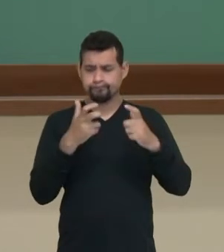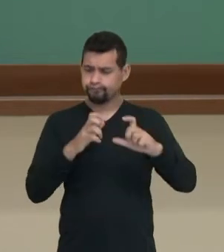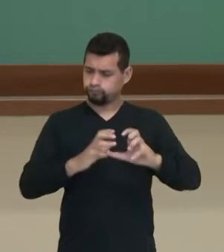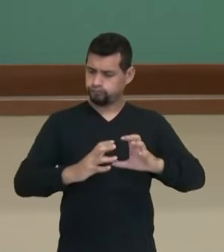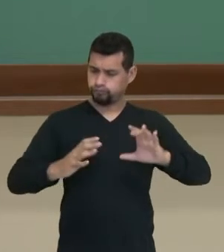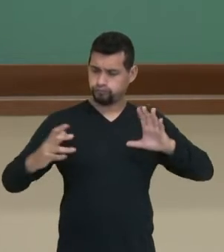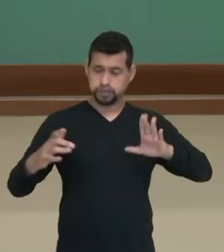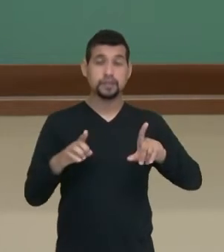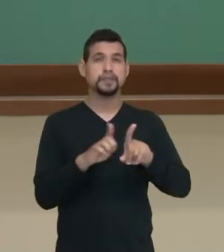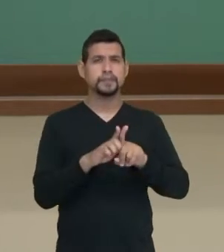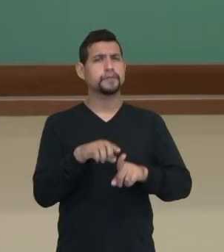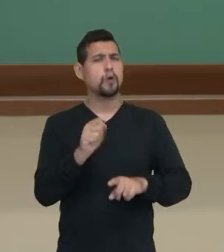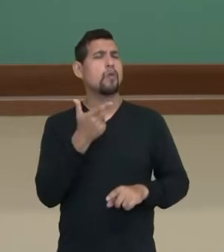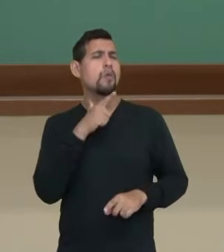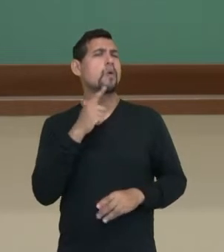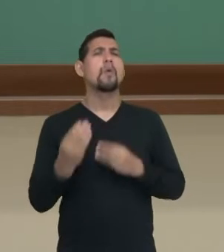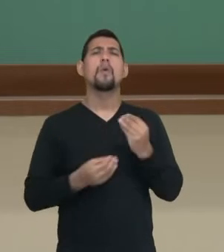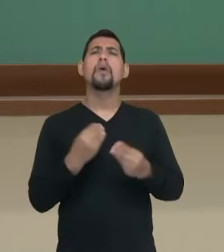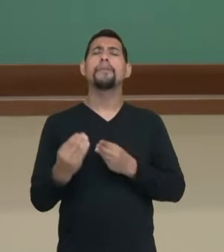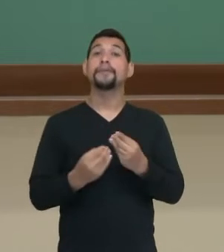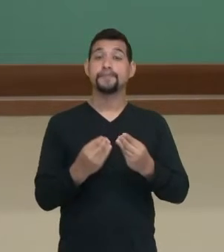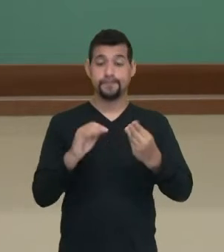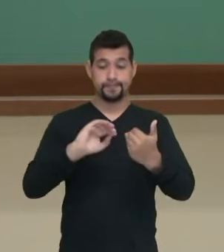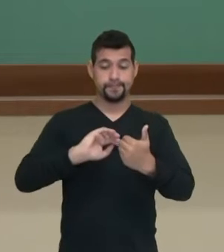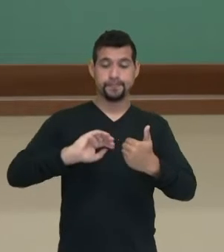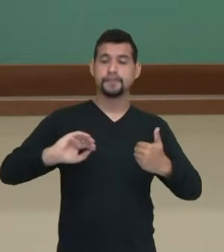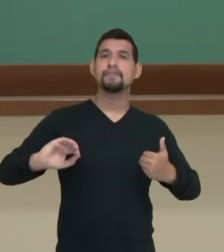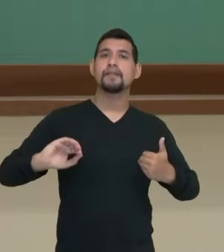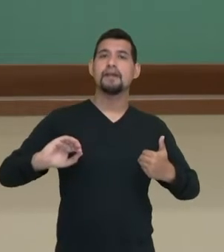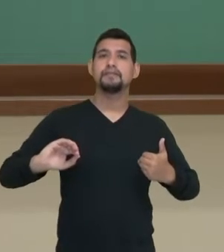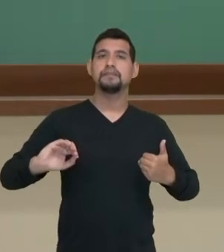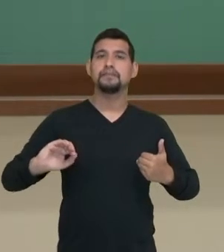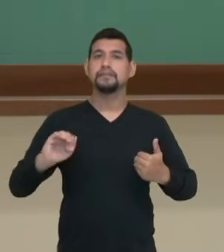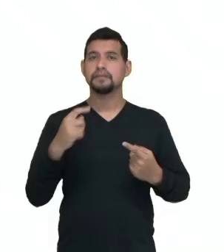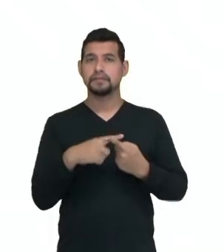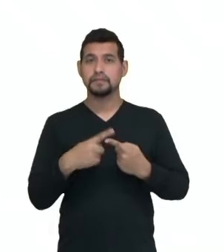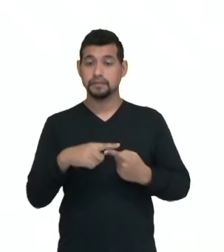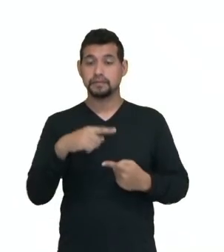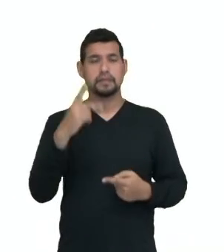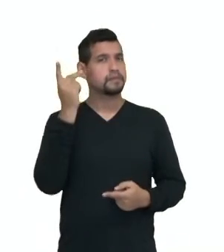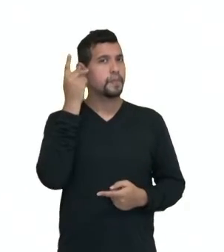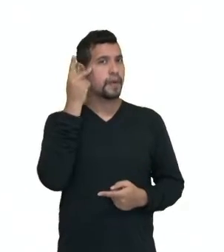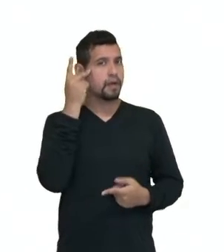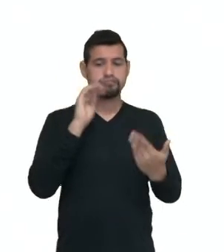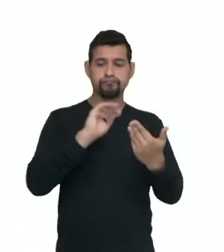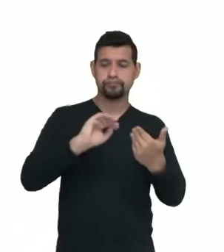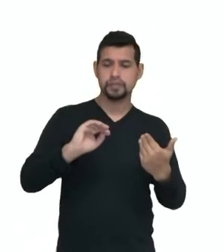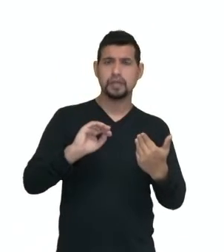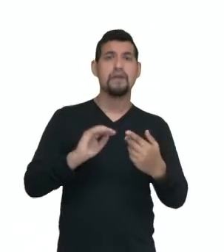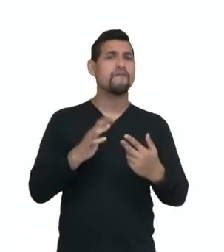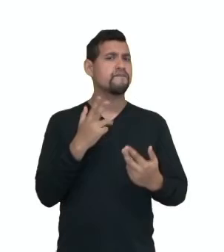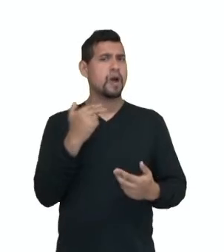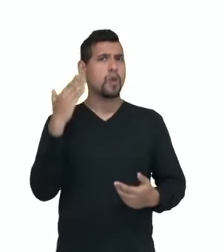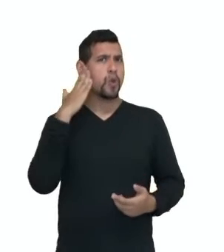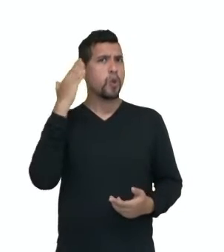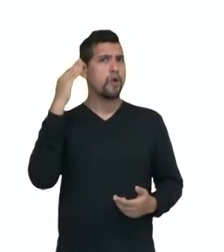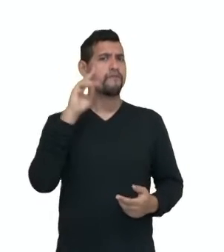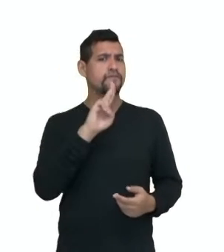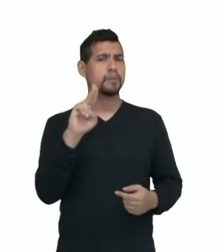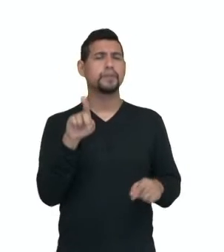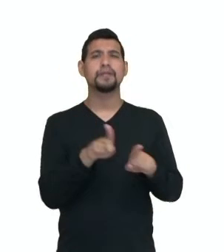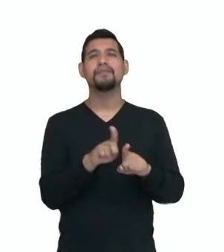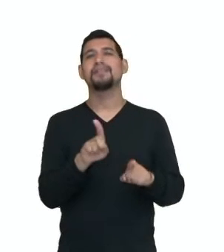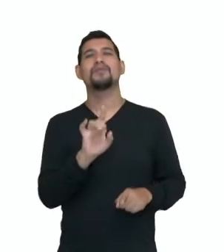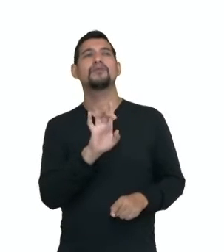emancipatório, depois que o Paraná conseguiu a sua separação da província de São Paulo, grandes nomes aí que influenciaram